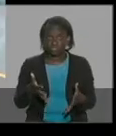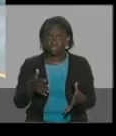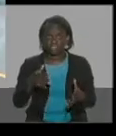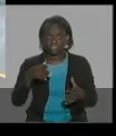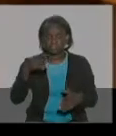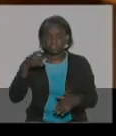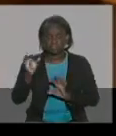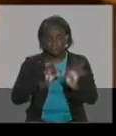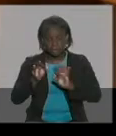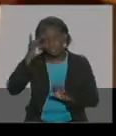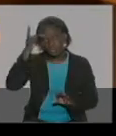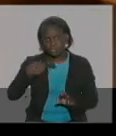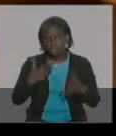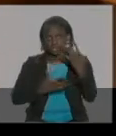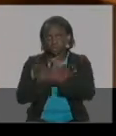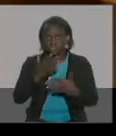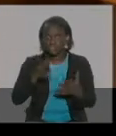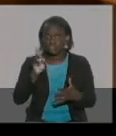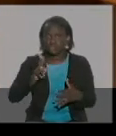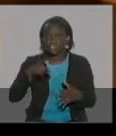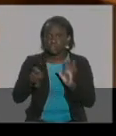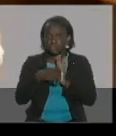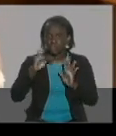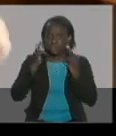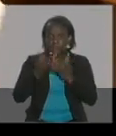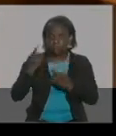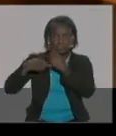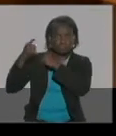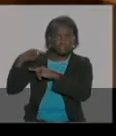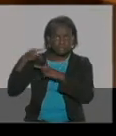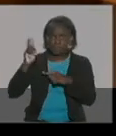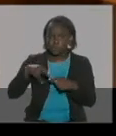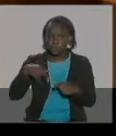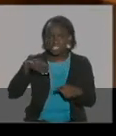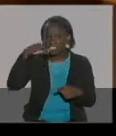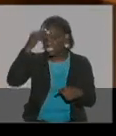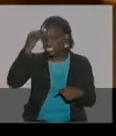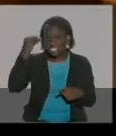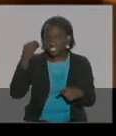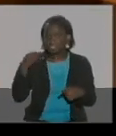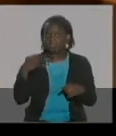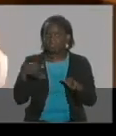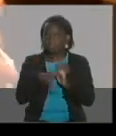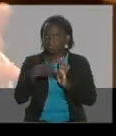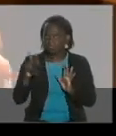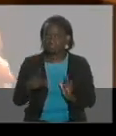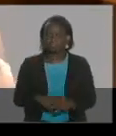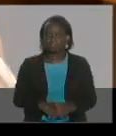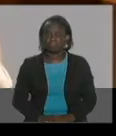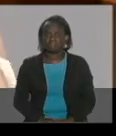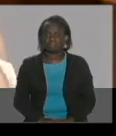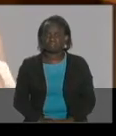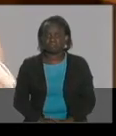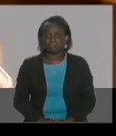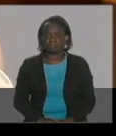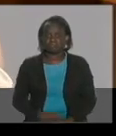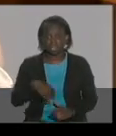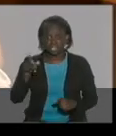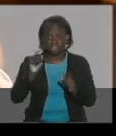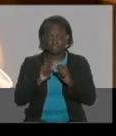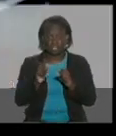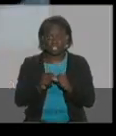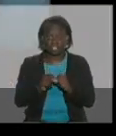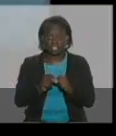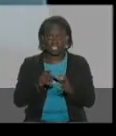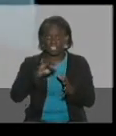Ele chegou uma forma de construir a própria música, se utilizando das suas raízes, nunca abrindo mão da sua própria